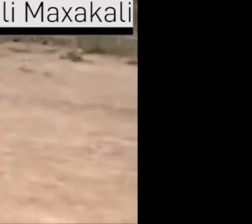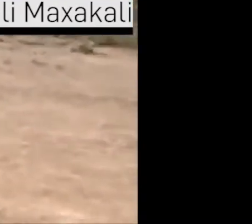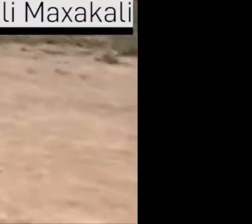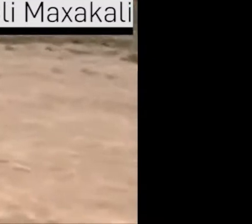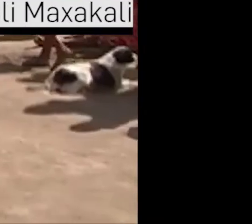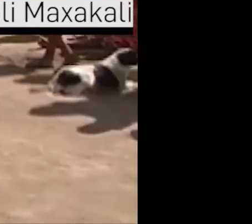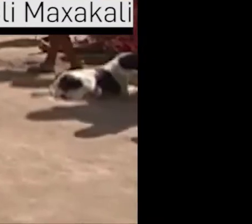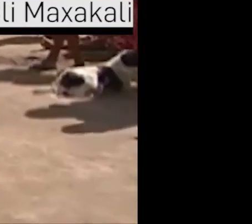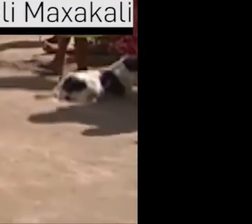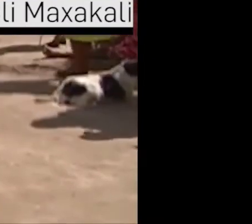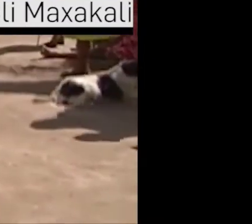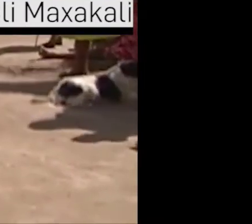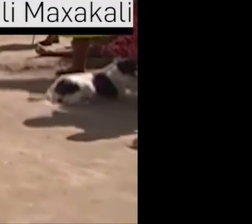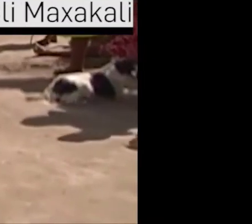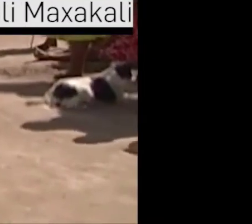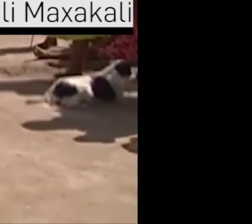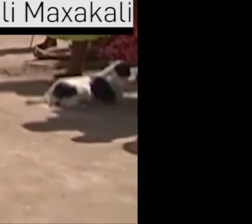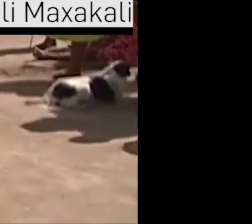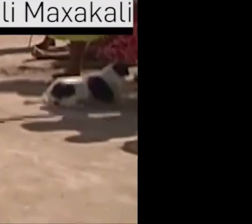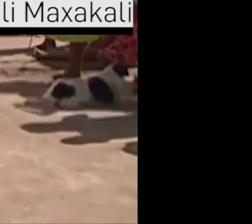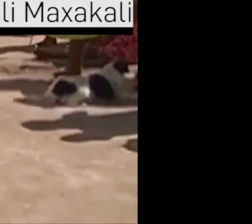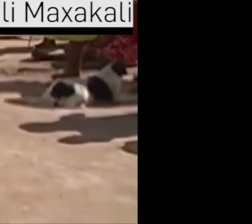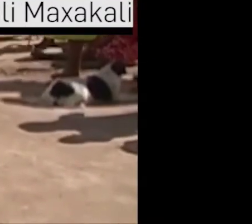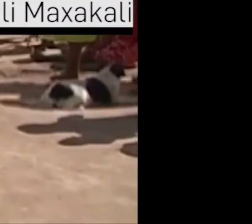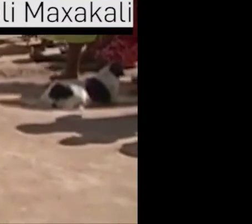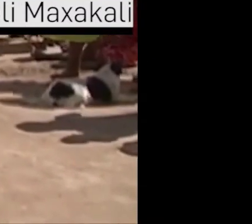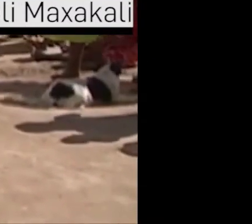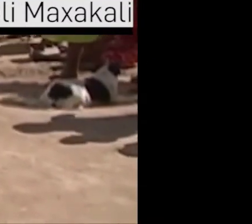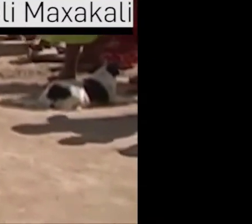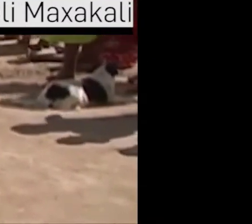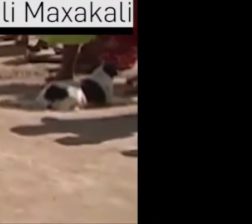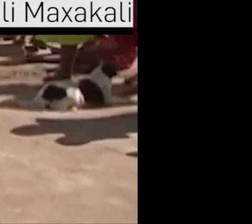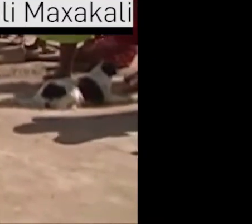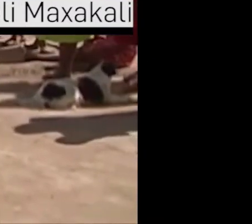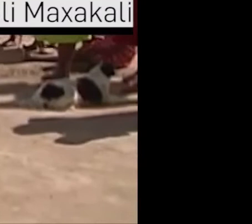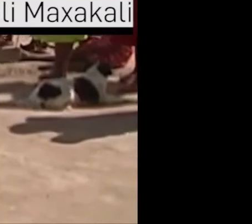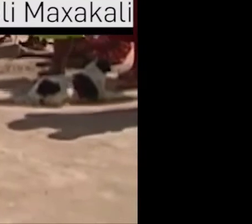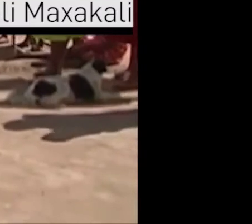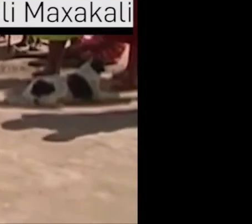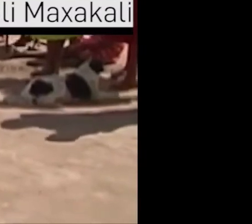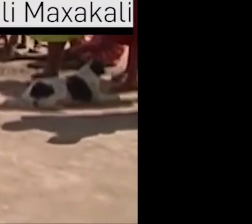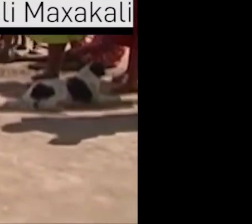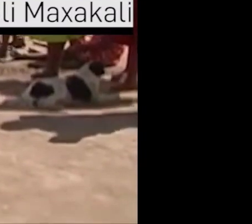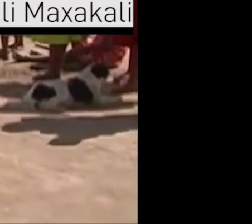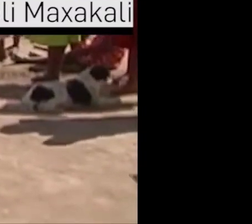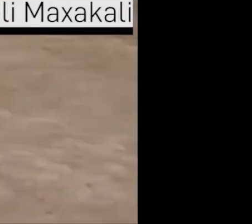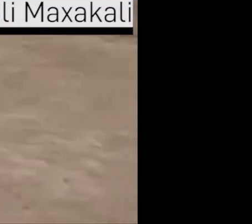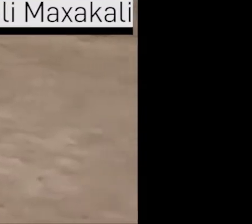mong không ha bỏ tao quẹo ơi vừa anh đây na chụp tao mà tay ngã chỉ đi chơi na chụp